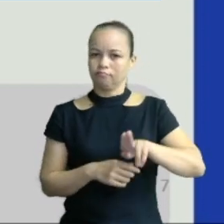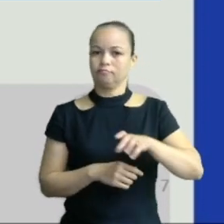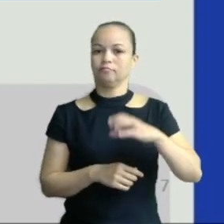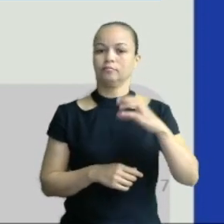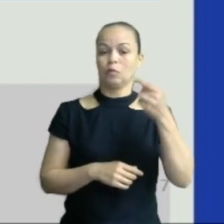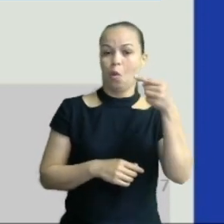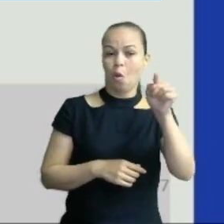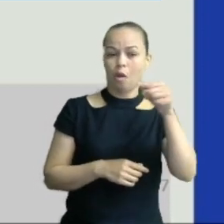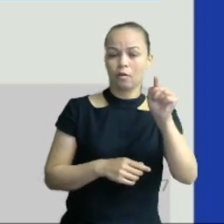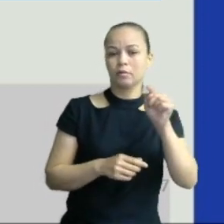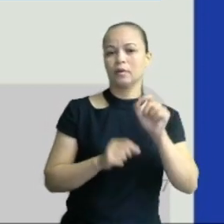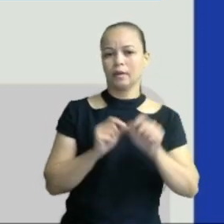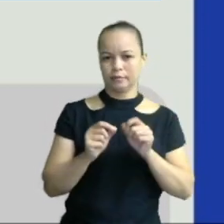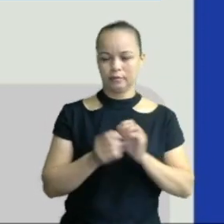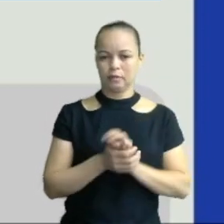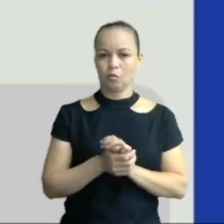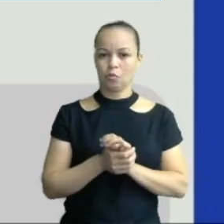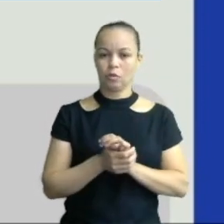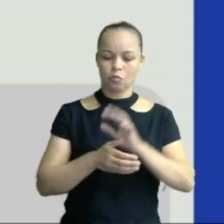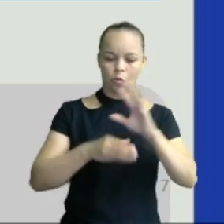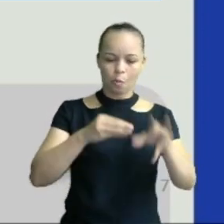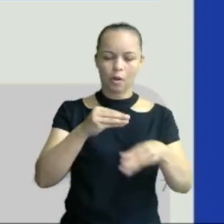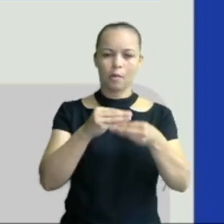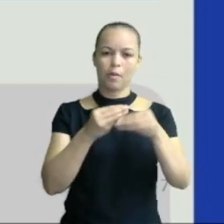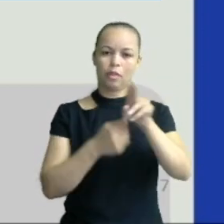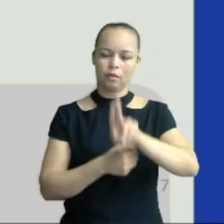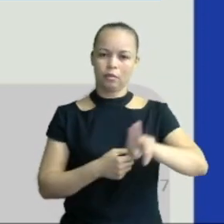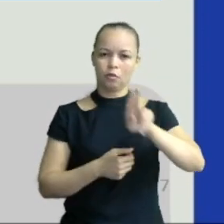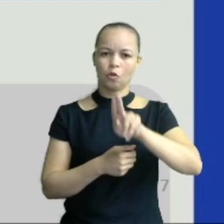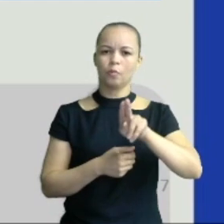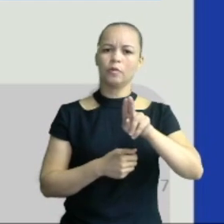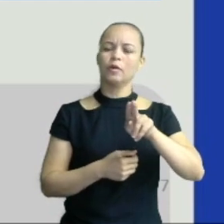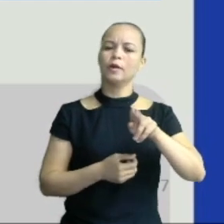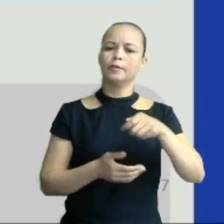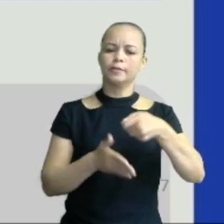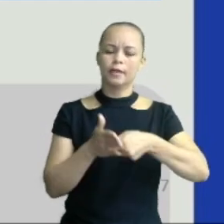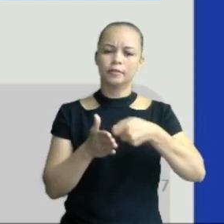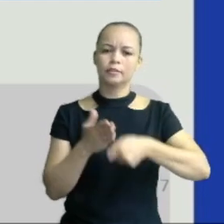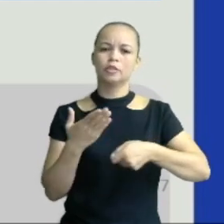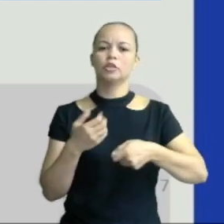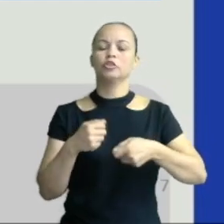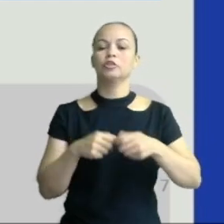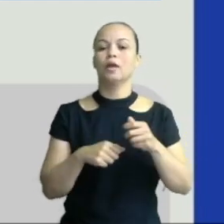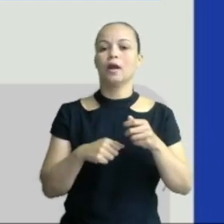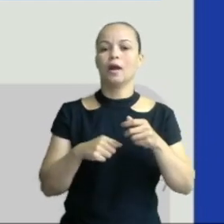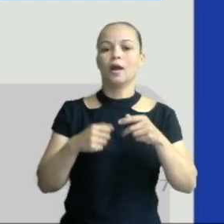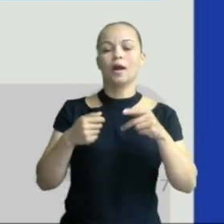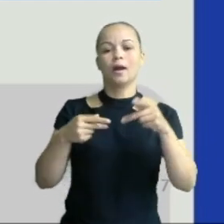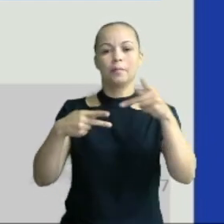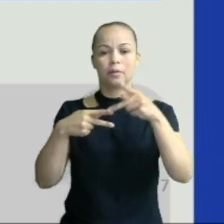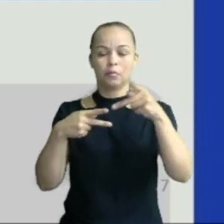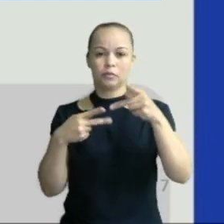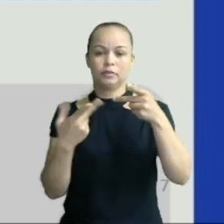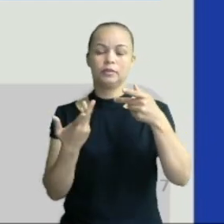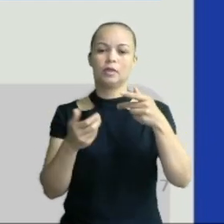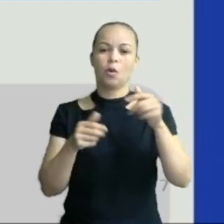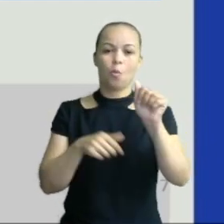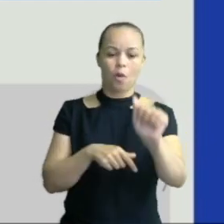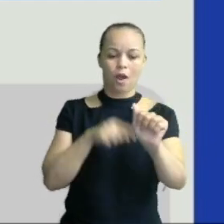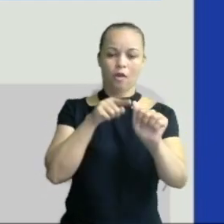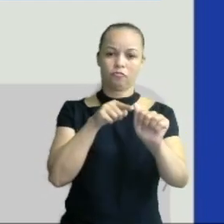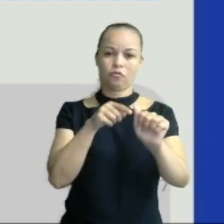Quando o complemento de um nome que exige a preposição a for um substantivo